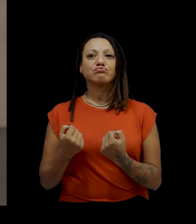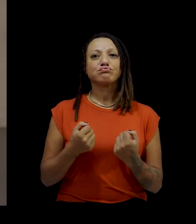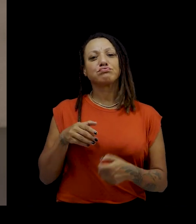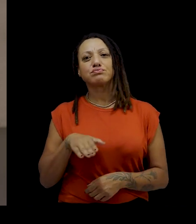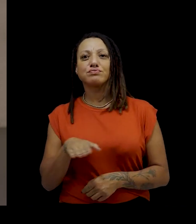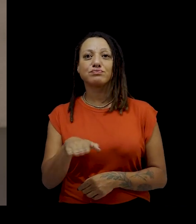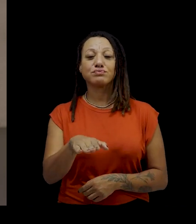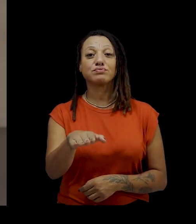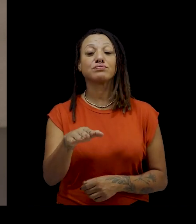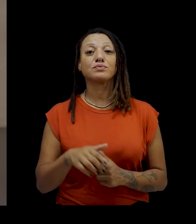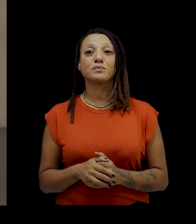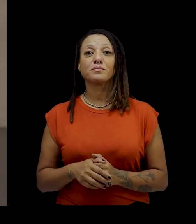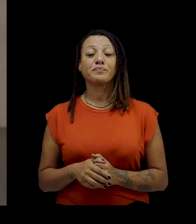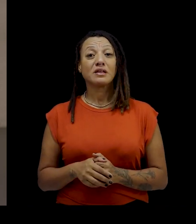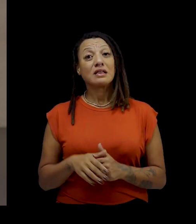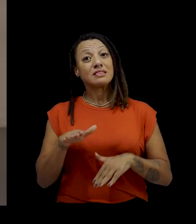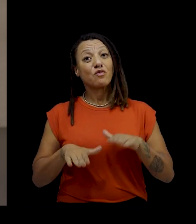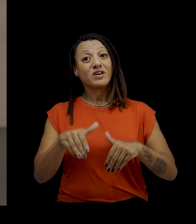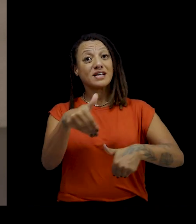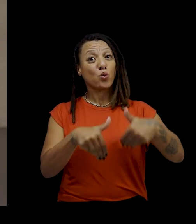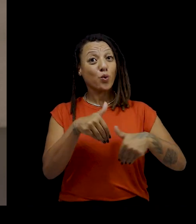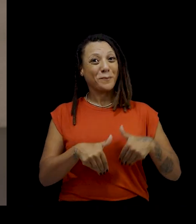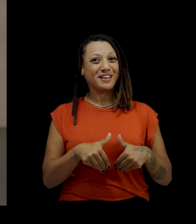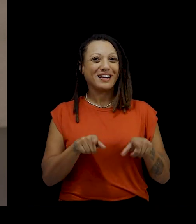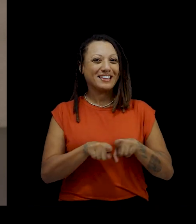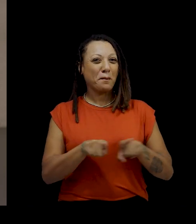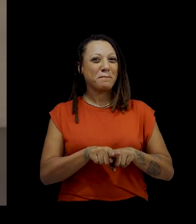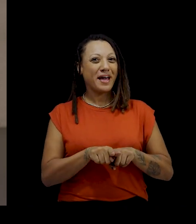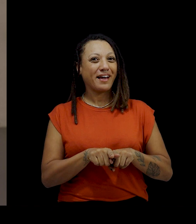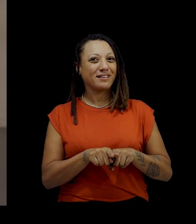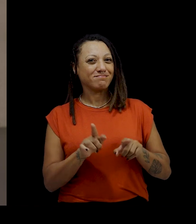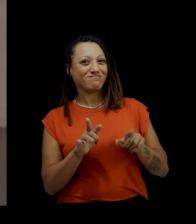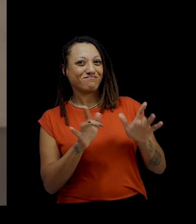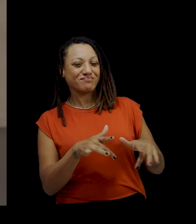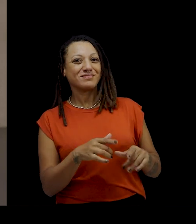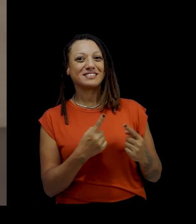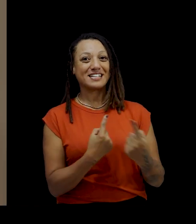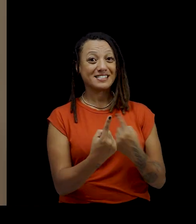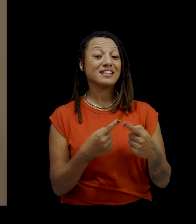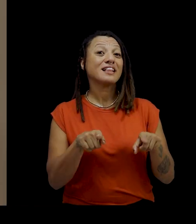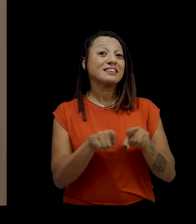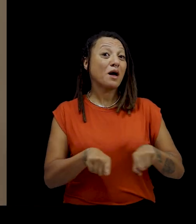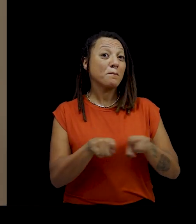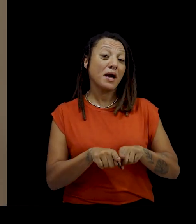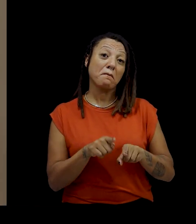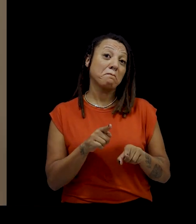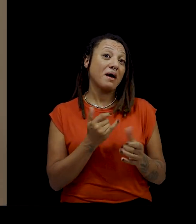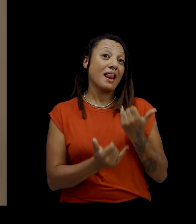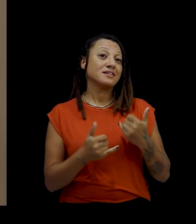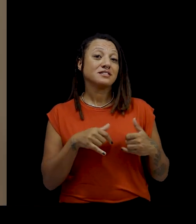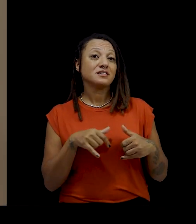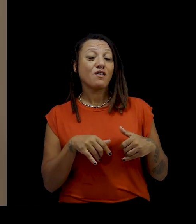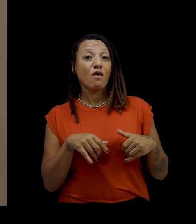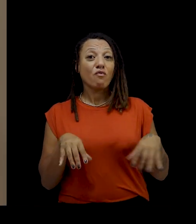de resolução. E talvez essa Curupira, que também está na estrada, também já tenha se tornado uma espécie de um fantasma de uma Curupira,